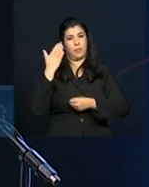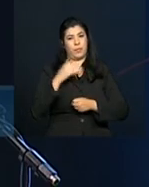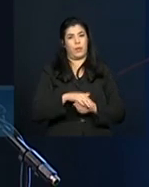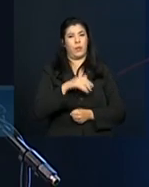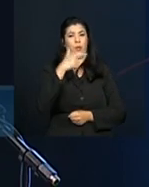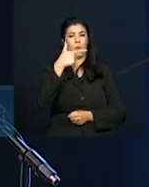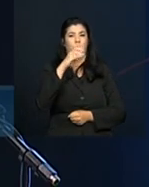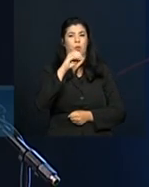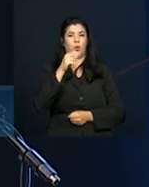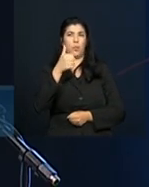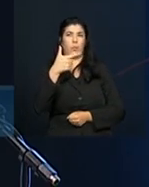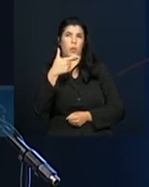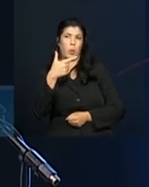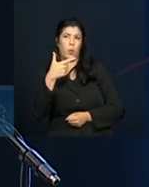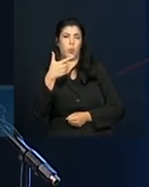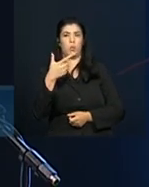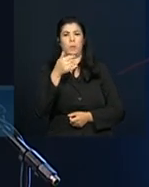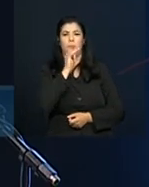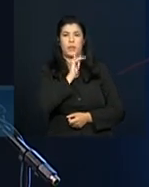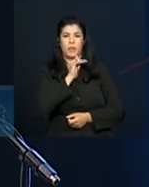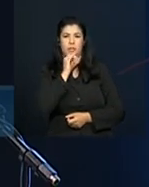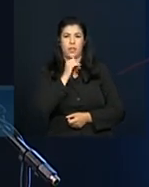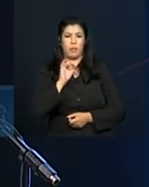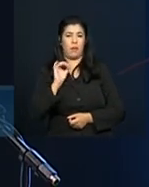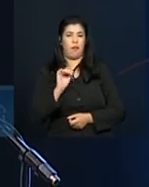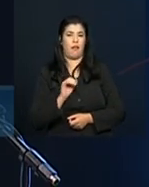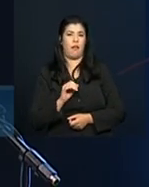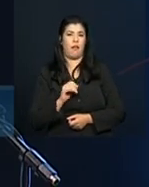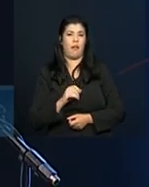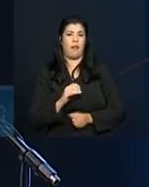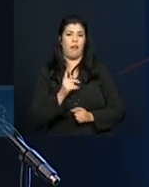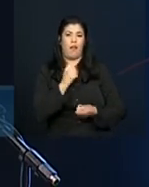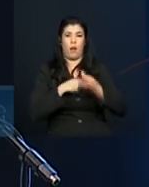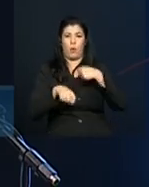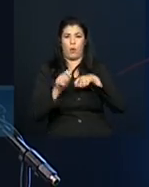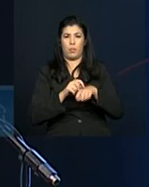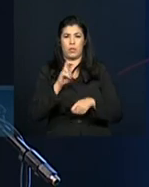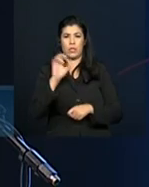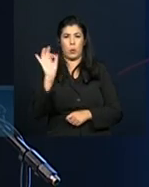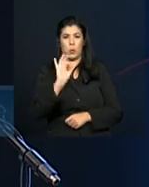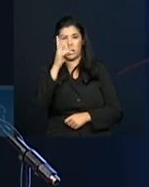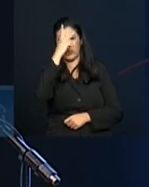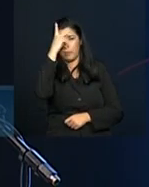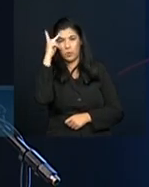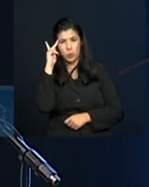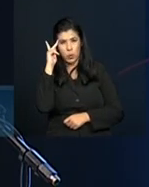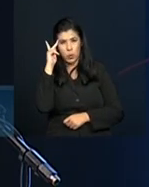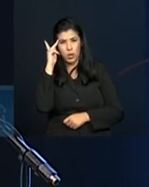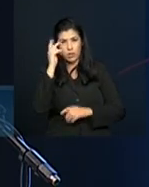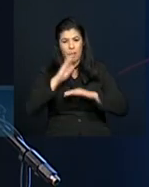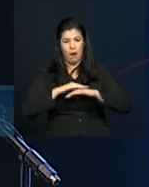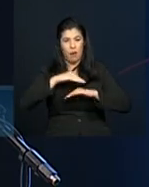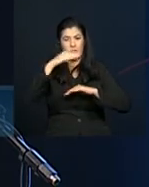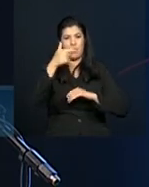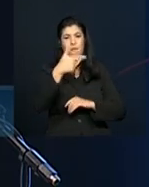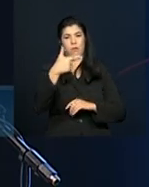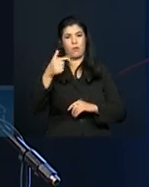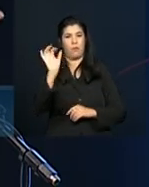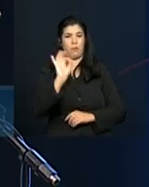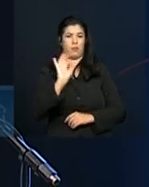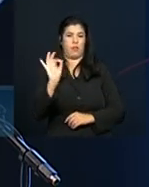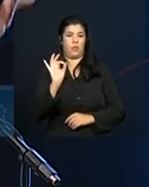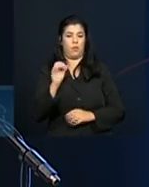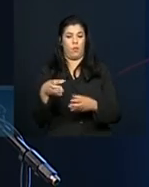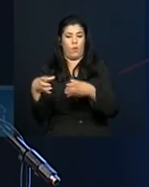dizer, em 2012, a renda dos 5% mais pobres no Brasil cresceu 20,2%. 20,2 no